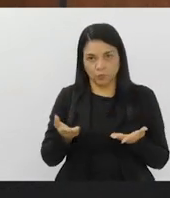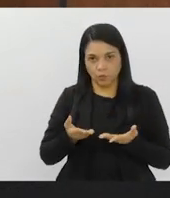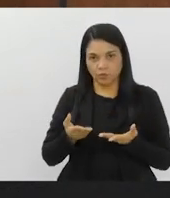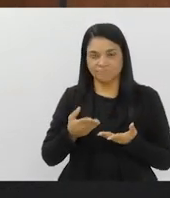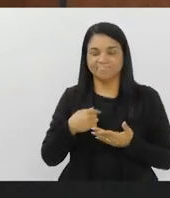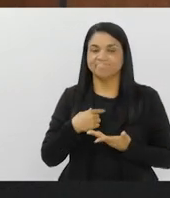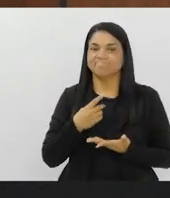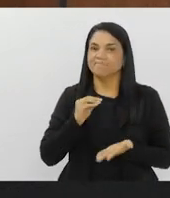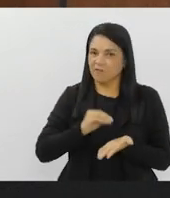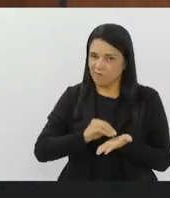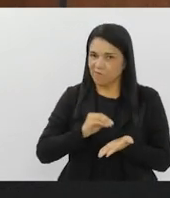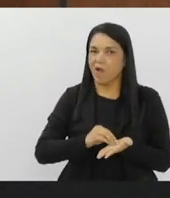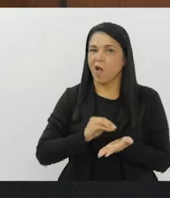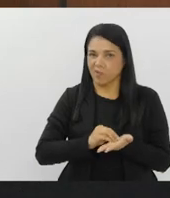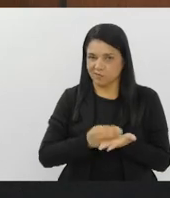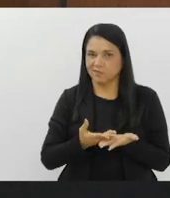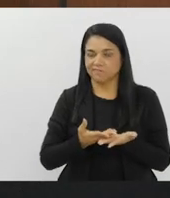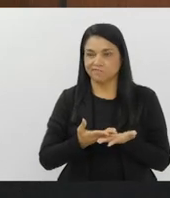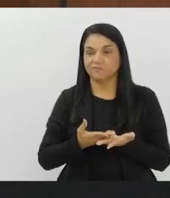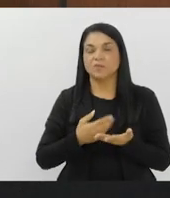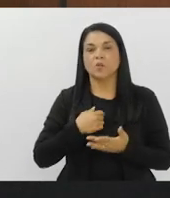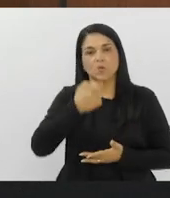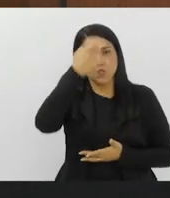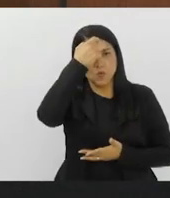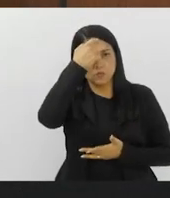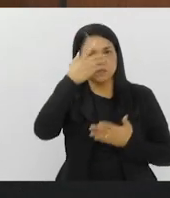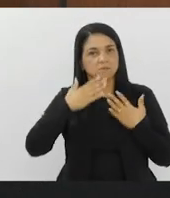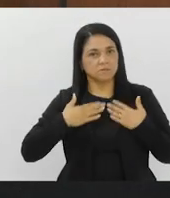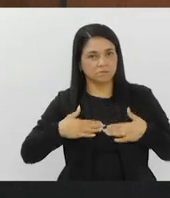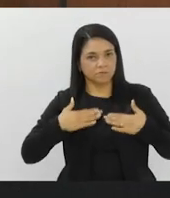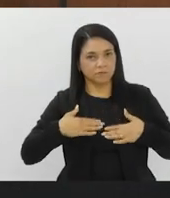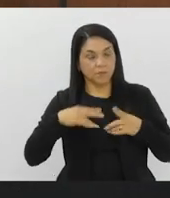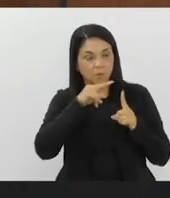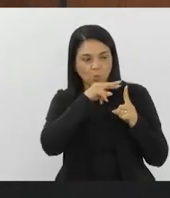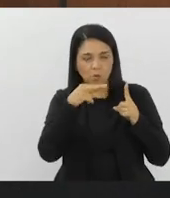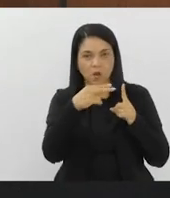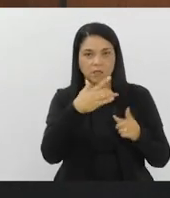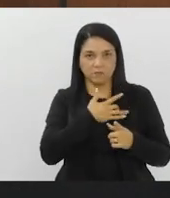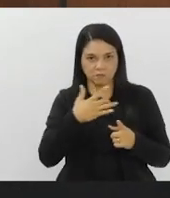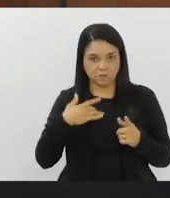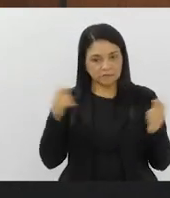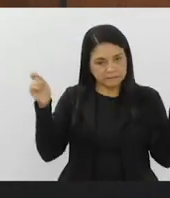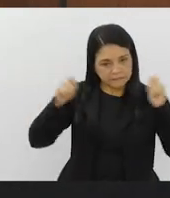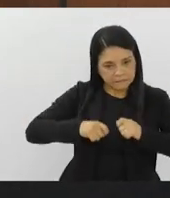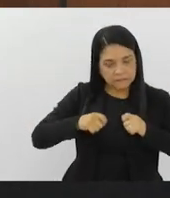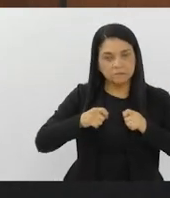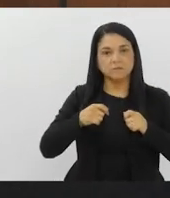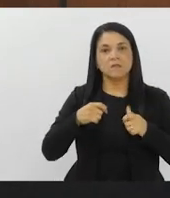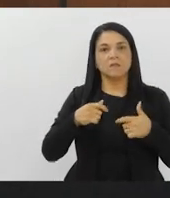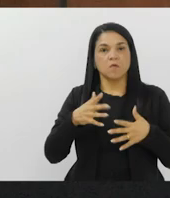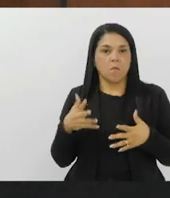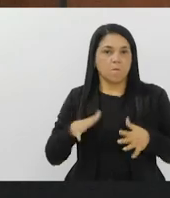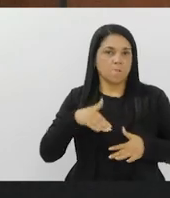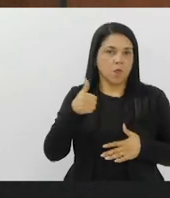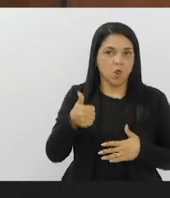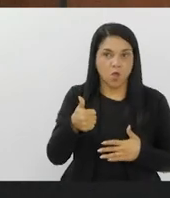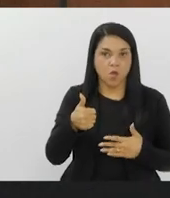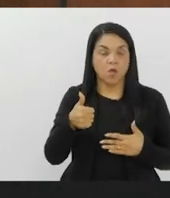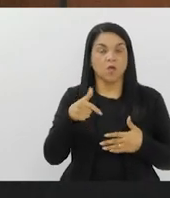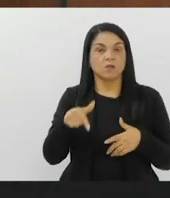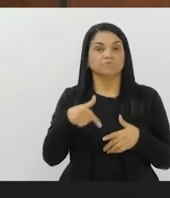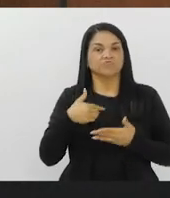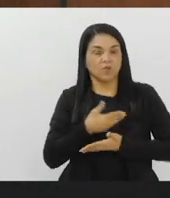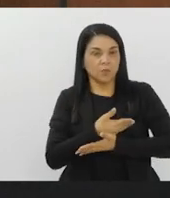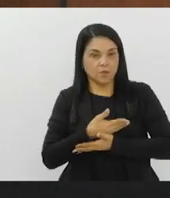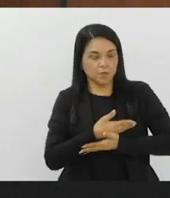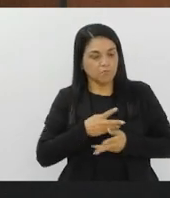desejar. Falo isso com a consciência tranquila de que, pelo olhar da saúde, estamos dando o nosso melhor. O fato é que o bebê permanece